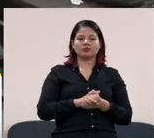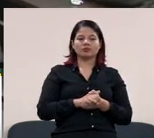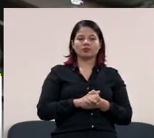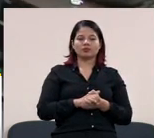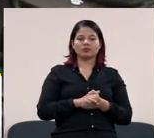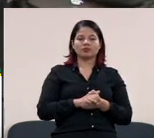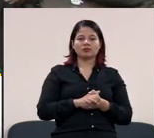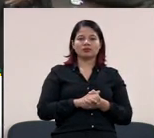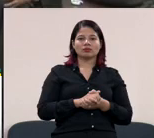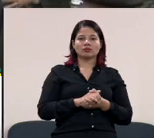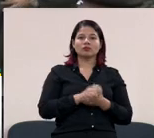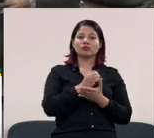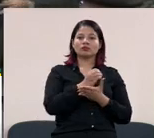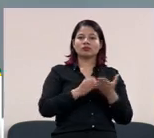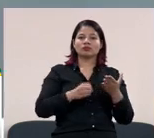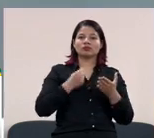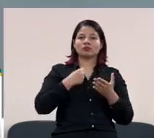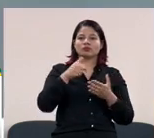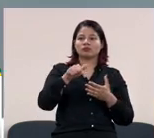Ofício